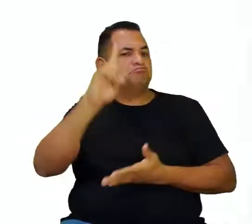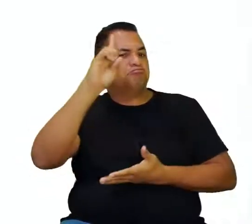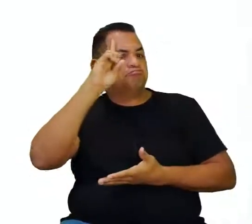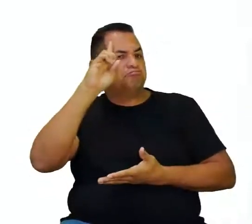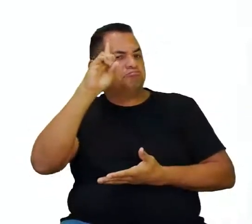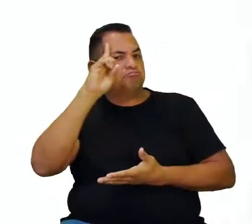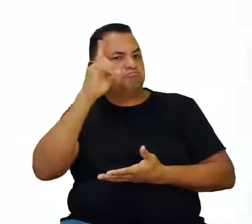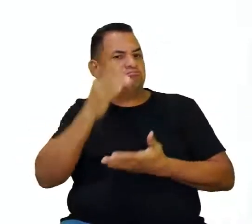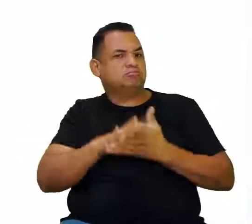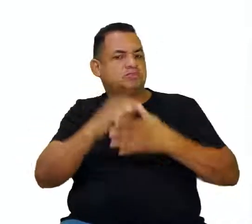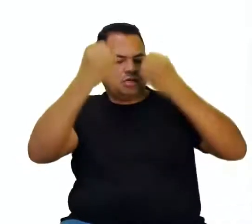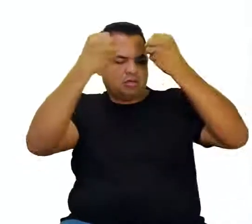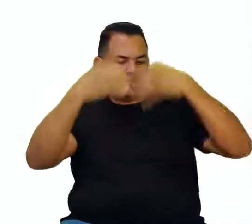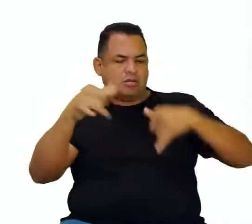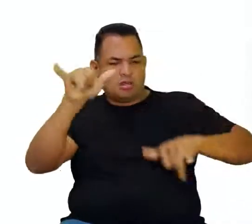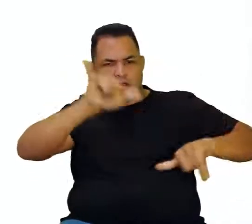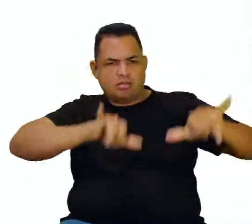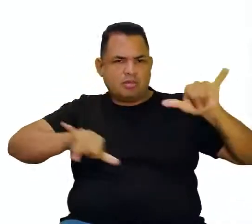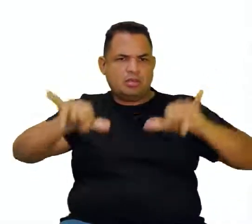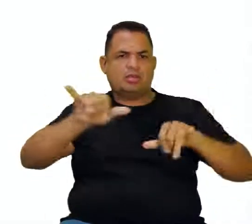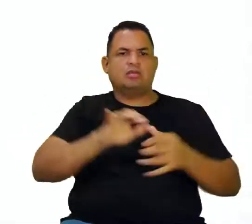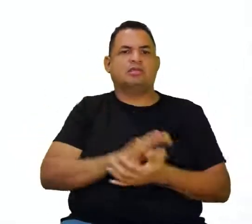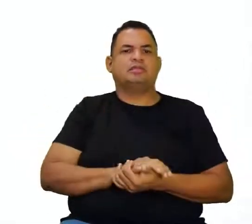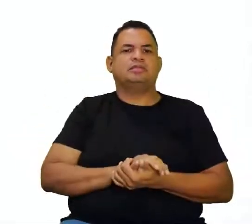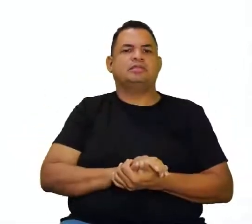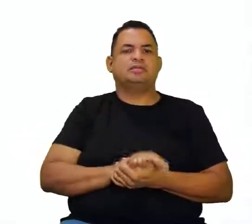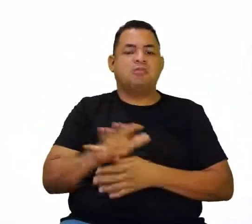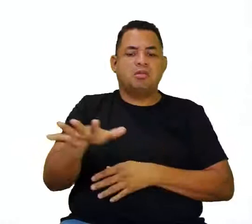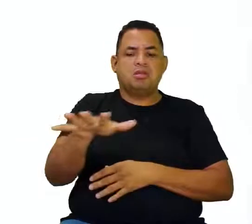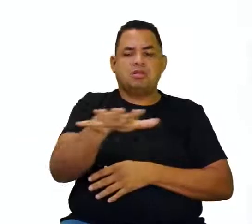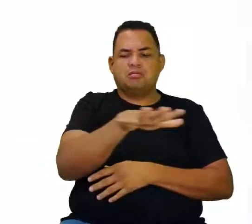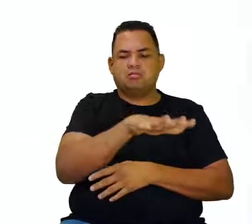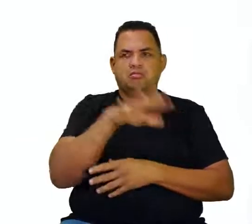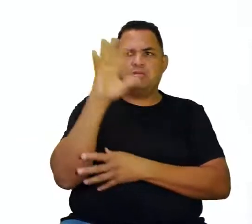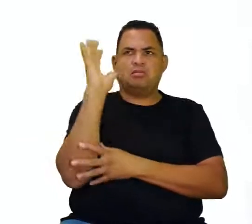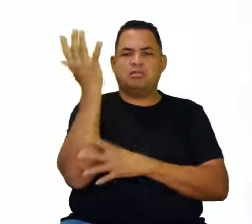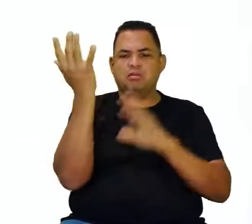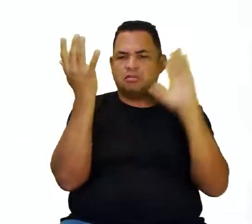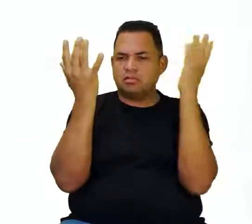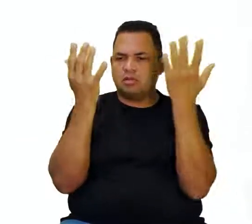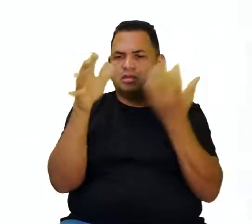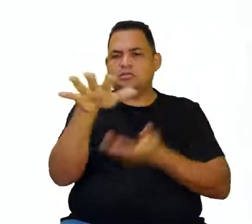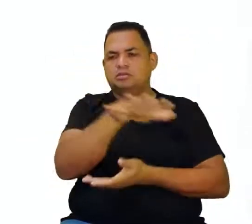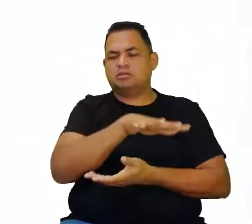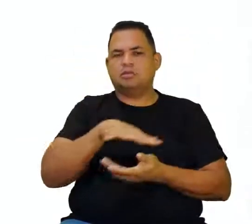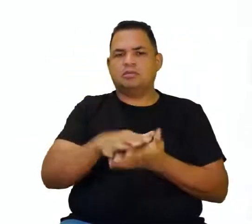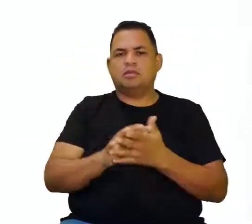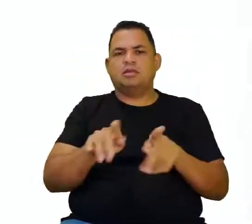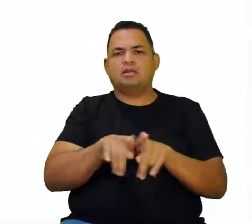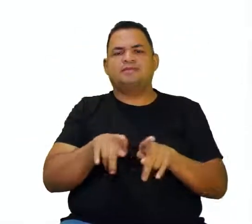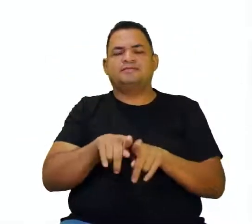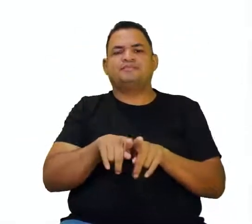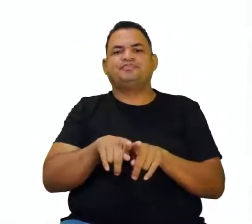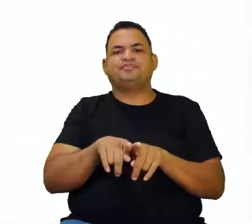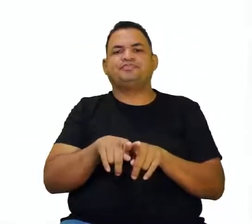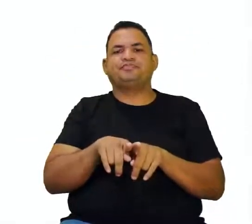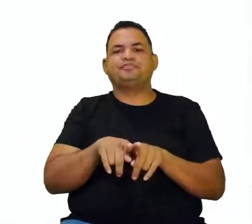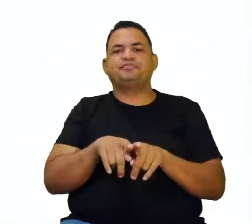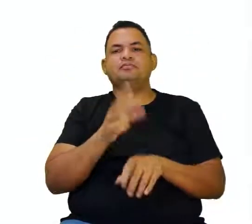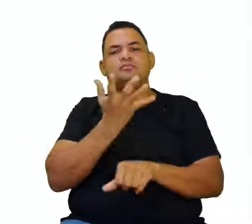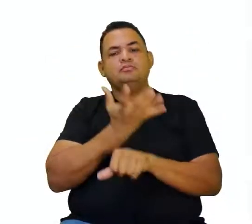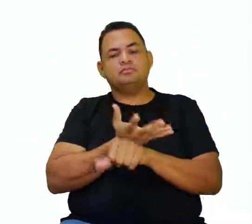cotidiano, nós temos a abordagem da química no meio ambiente e nós temos também a abordagem da